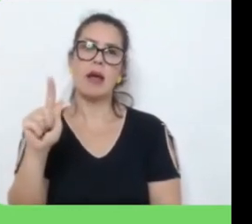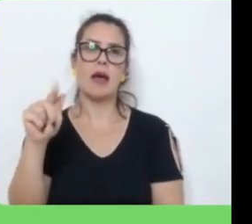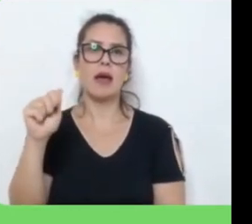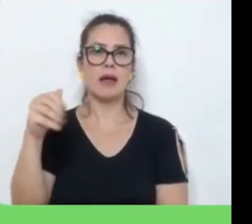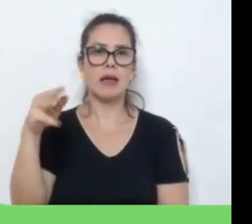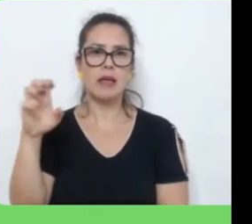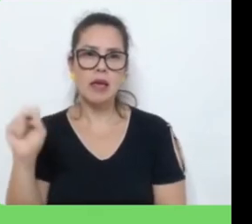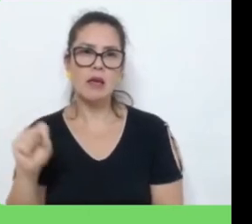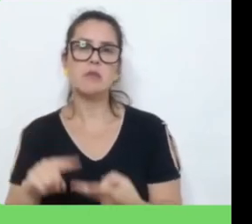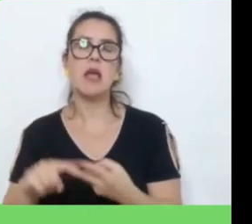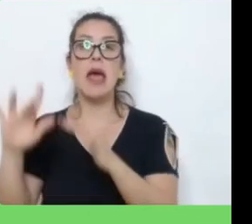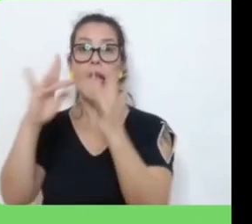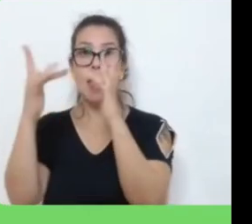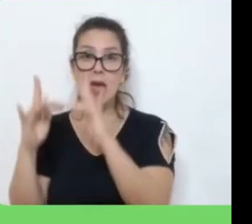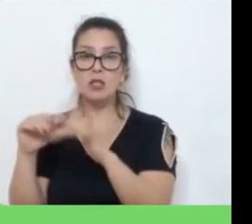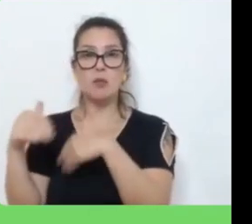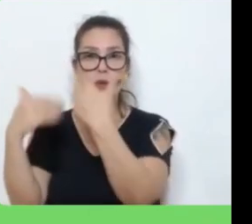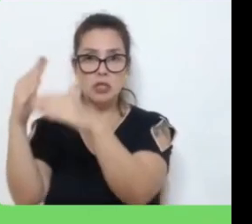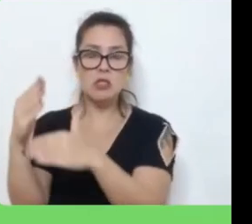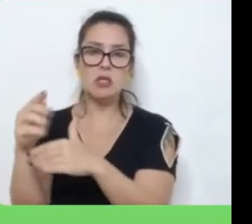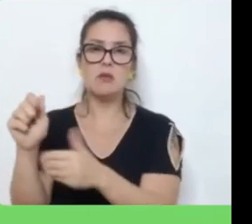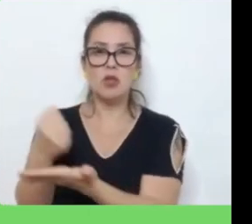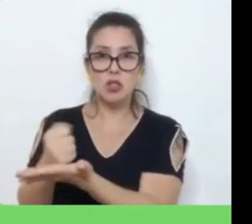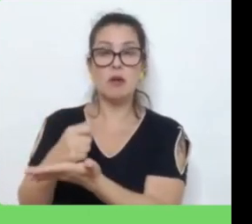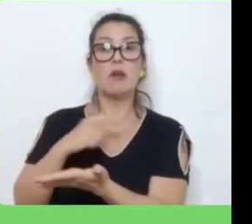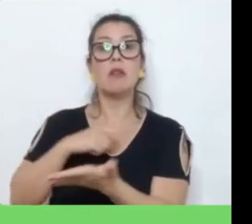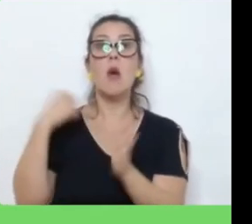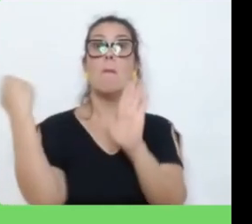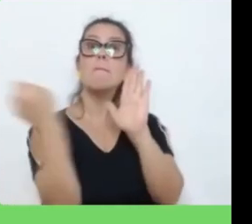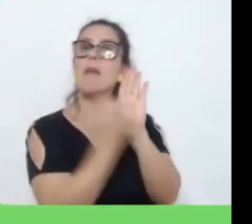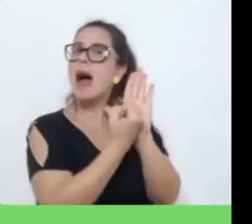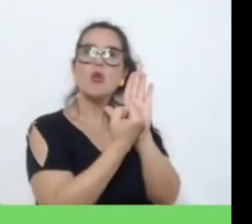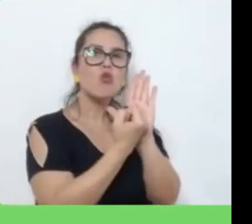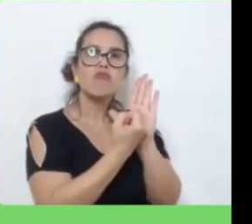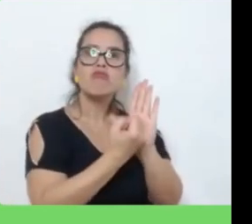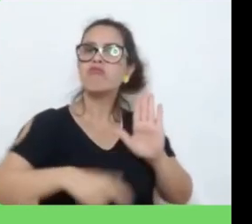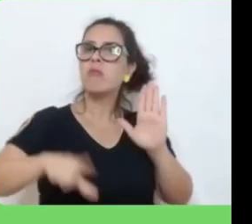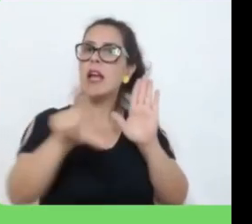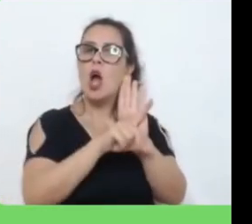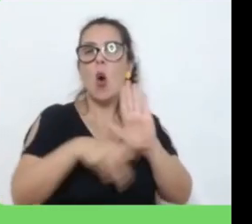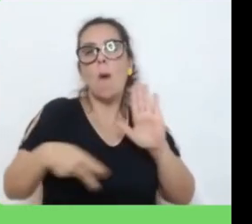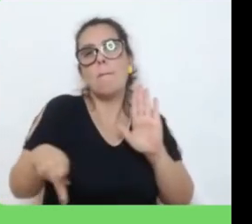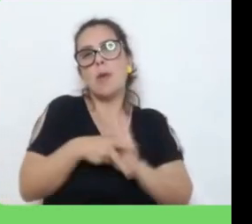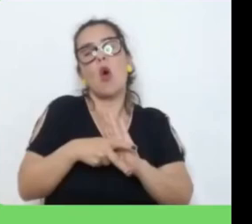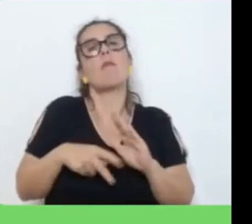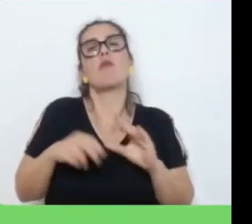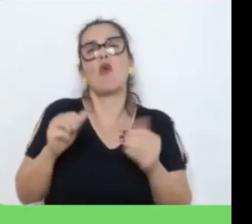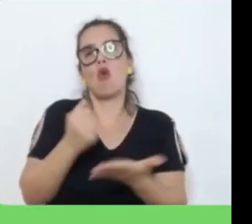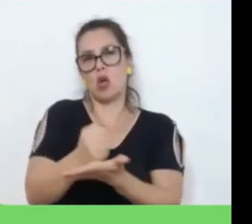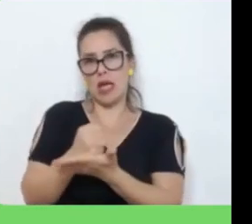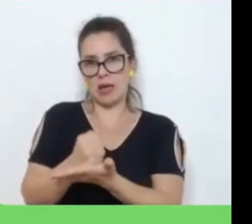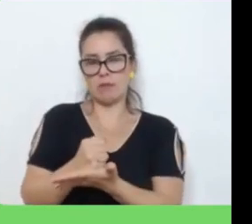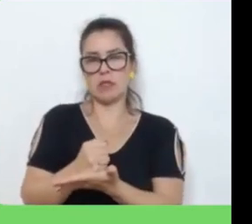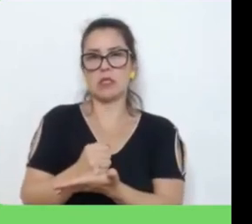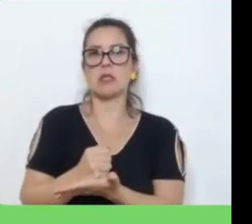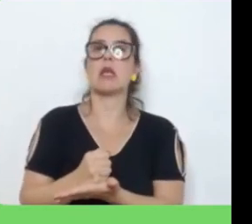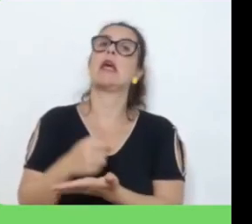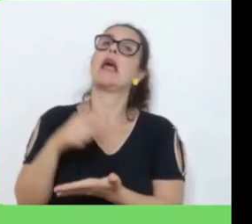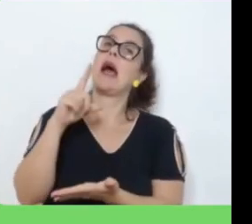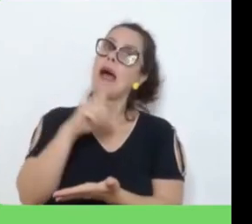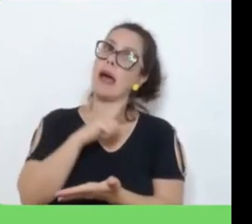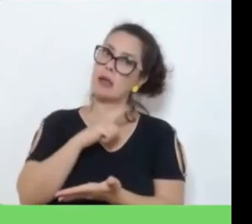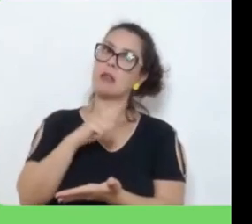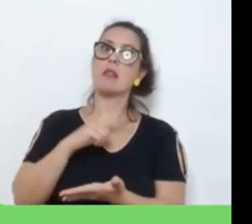eh a gente lançou um Marco legal dos Games que era um projeto Originalmente do deputado Kim kataguiri foi modificado graças à intervenção desses